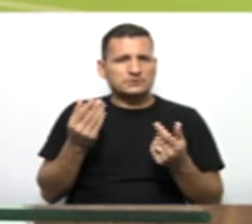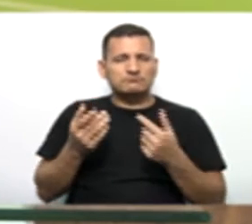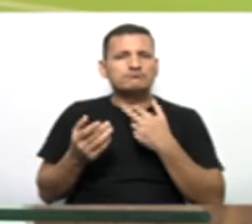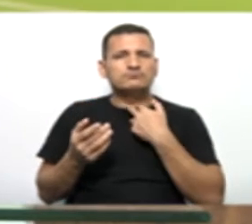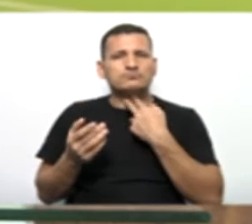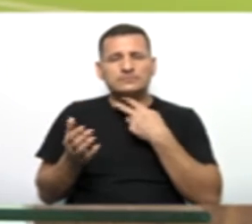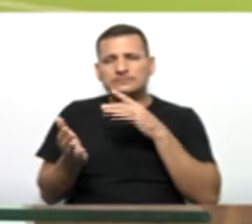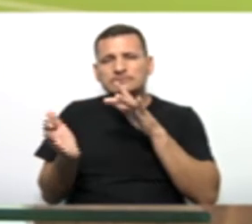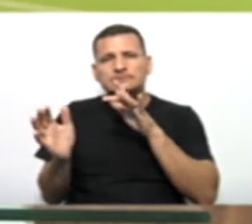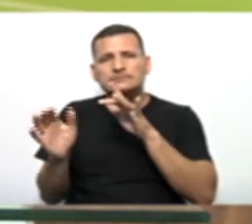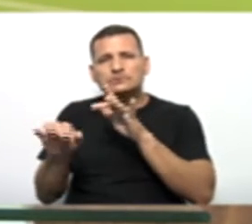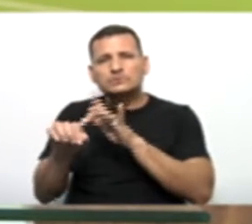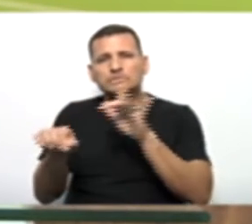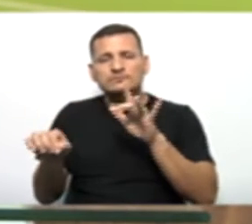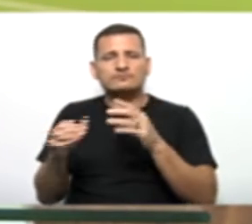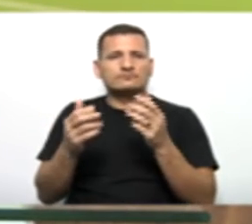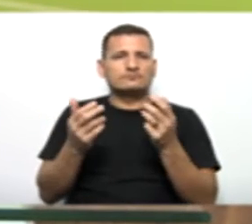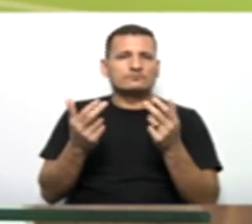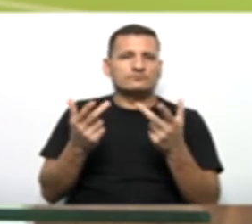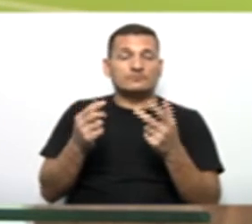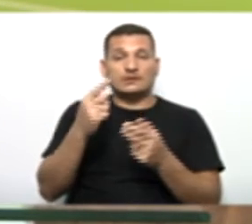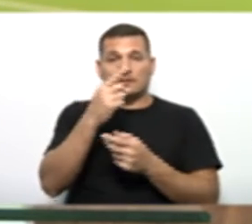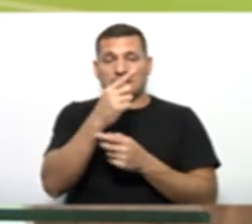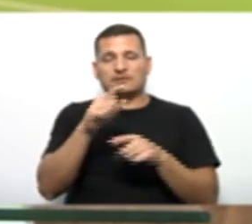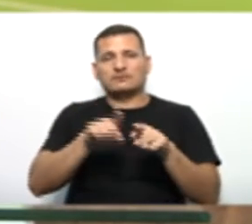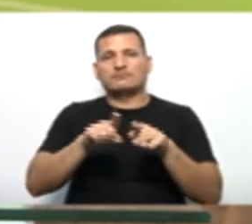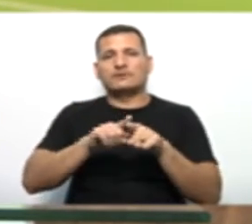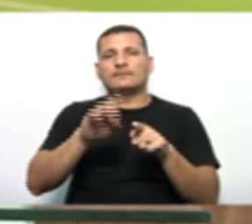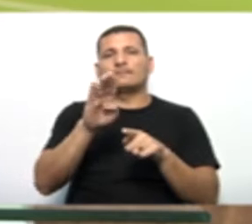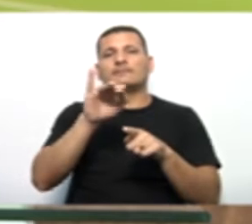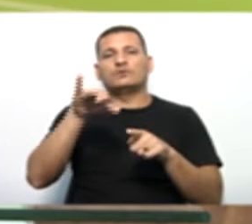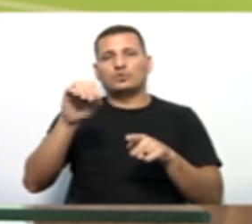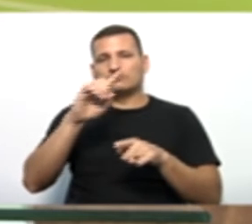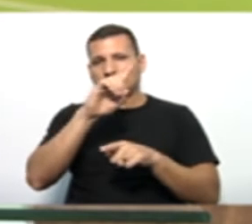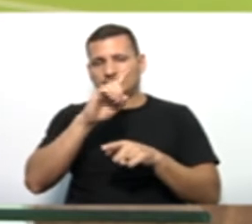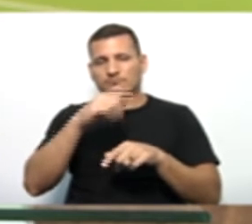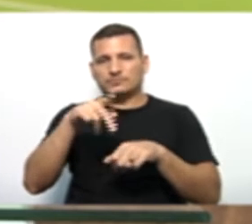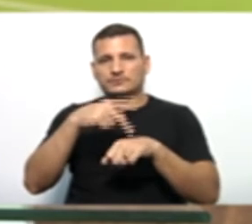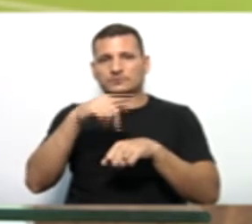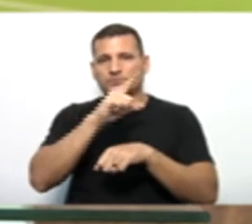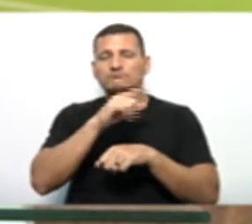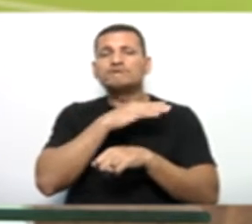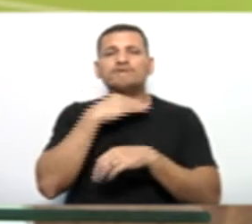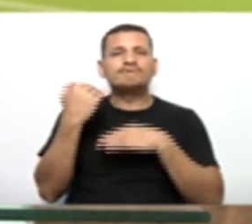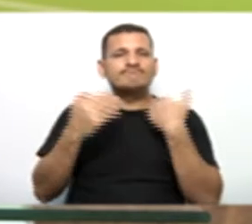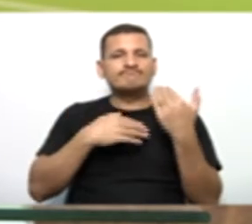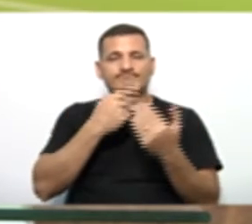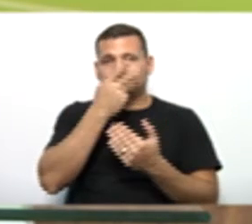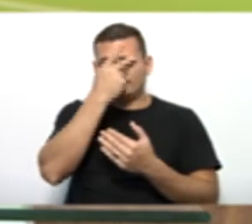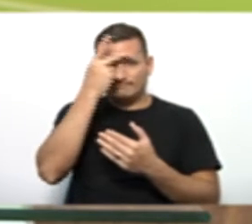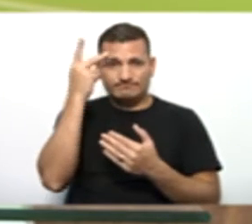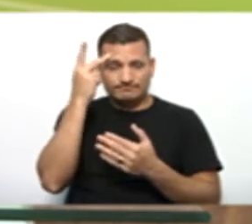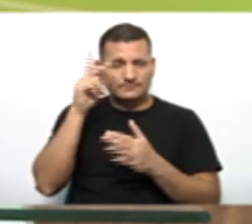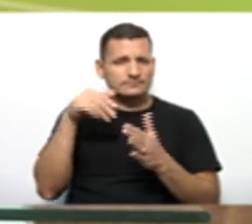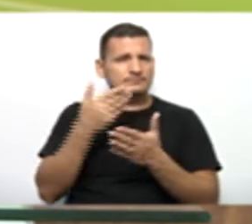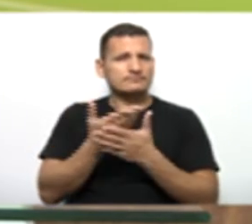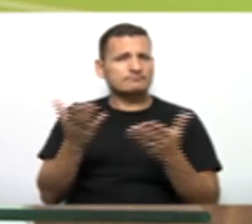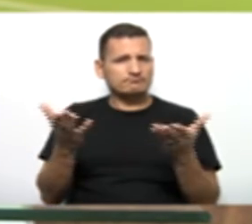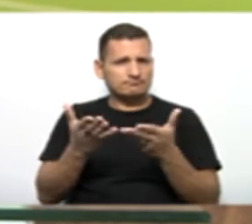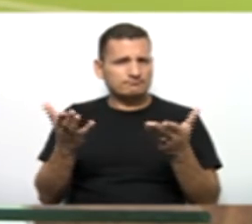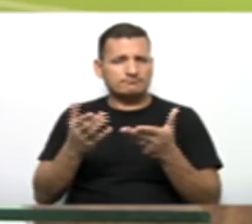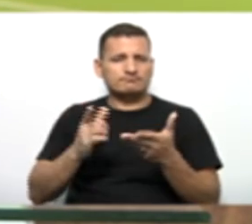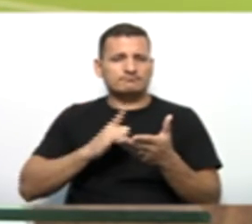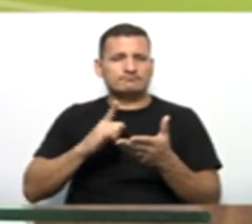material. Assim como lá em Chernobyl, as pessoas morreram, né? Ainda hoje